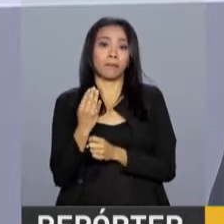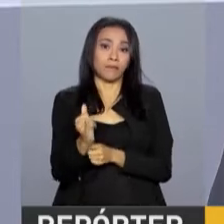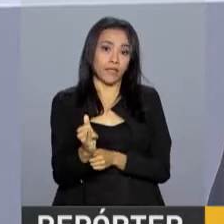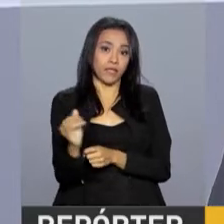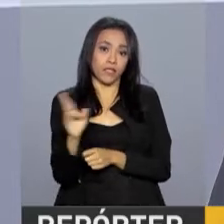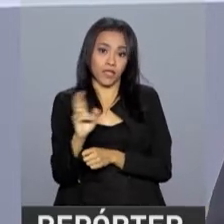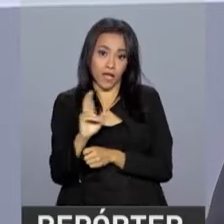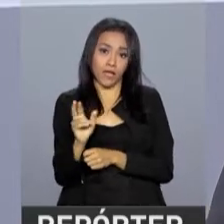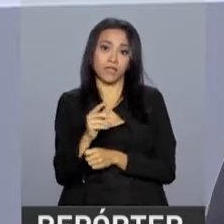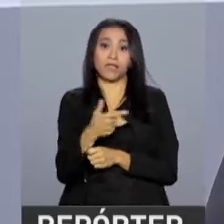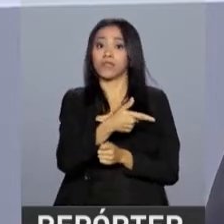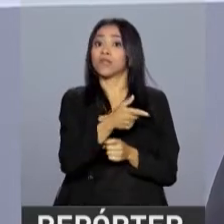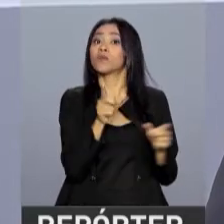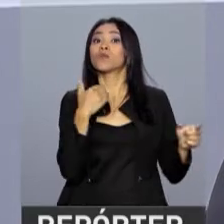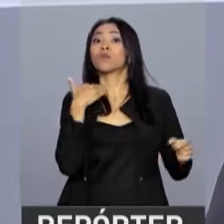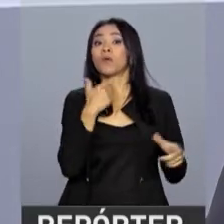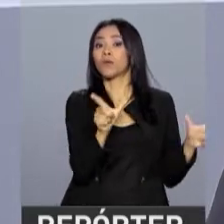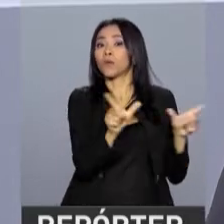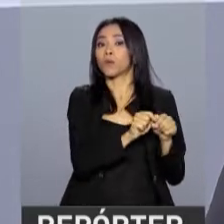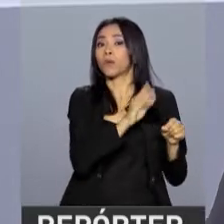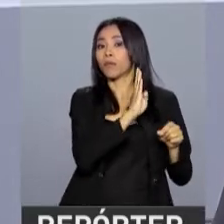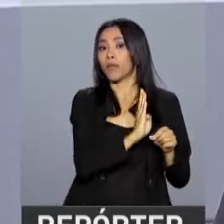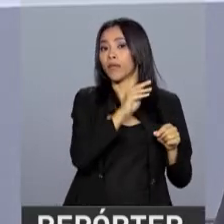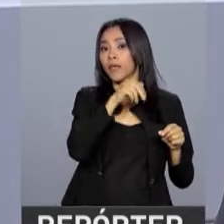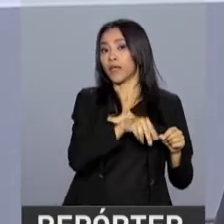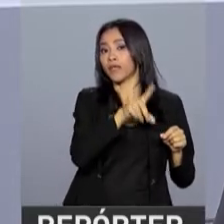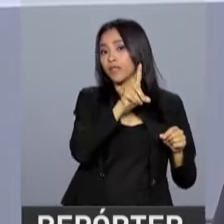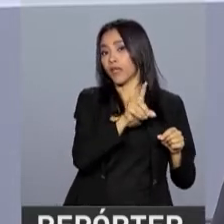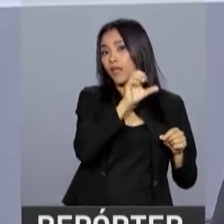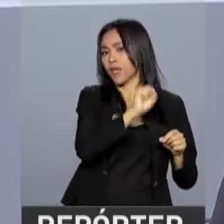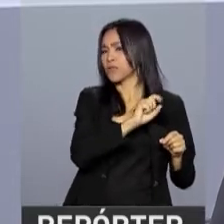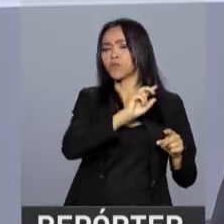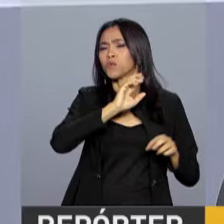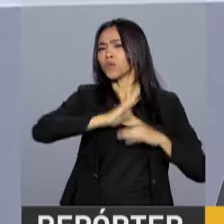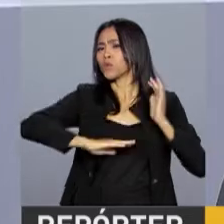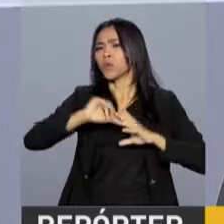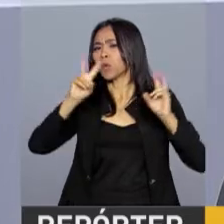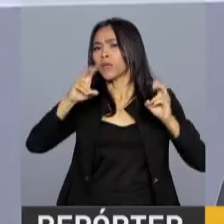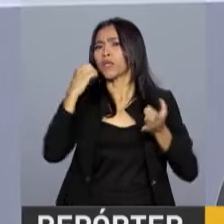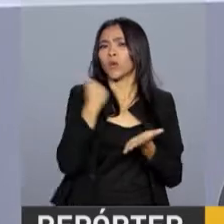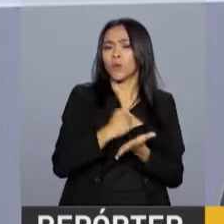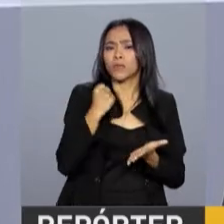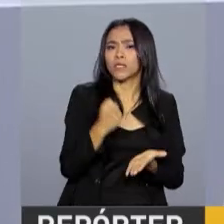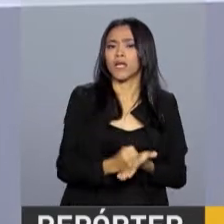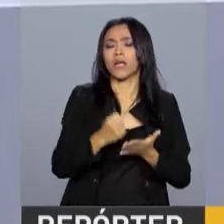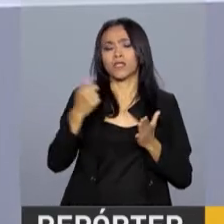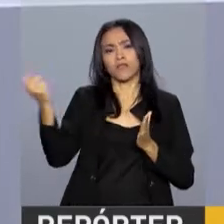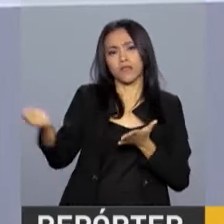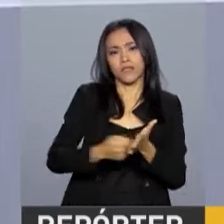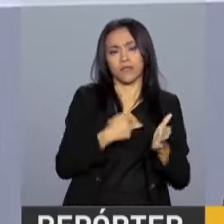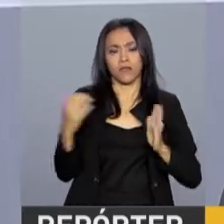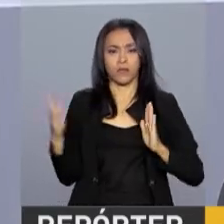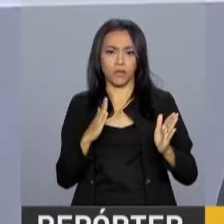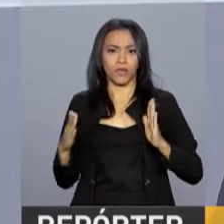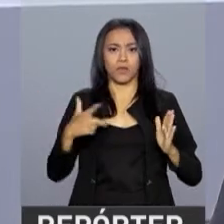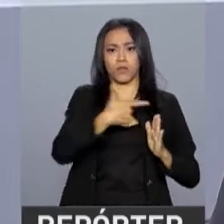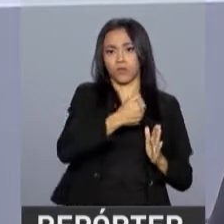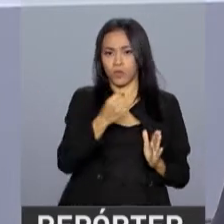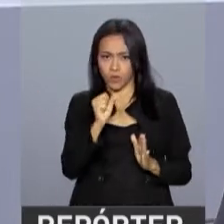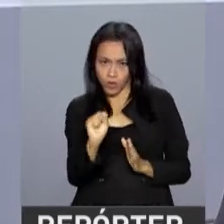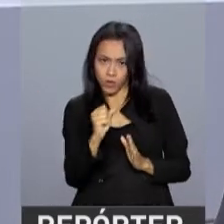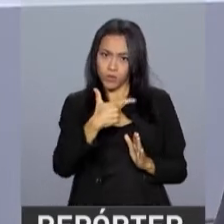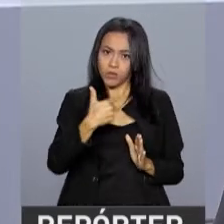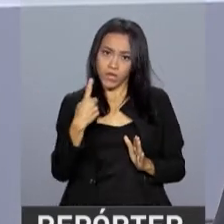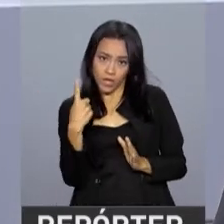econômico e social bnds referentes a contratos de financiamentos assinados entre 2008 e 2014